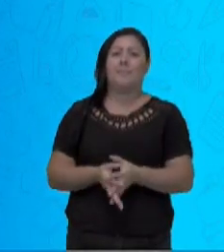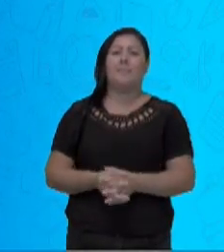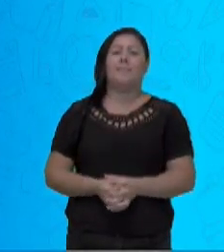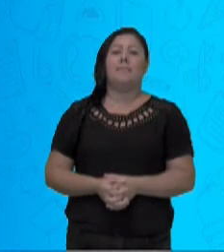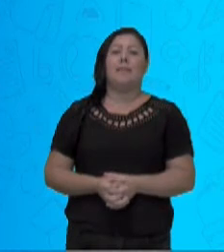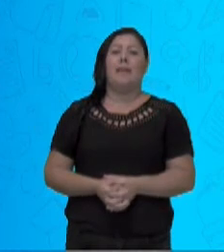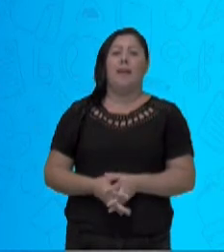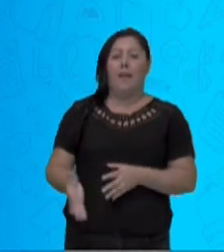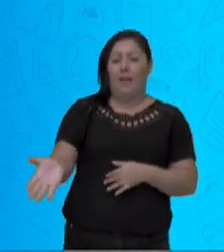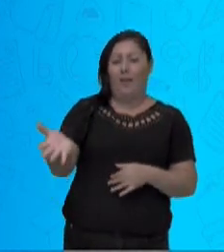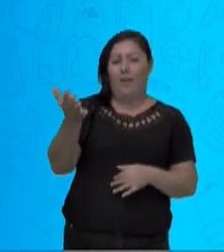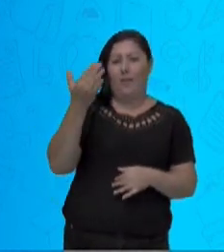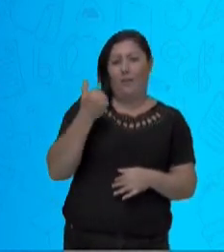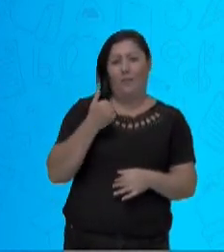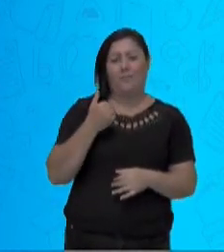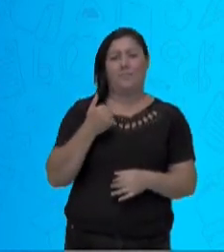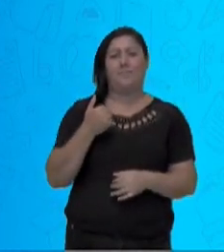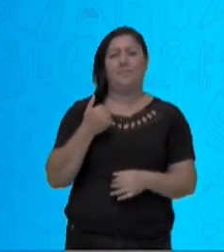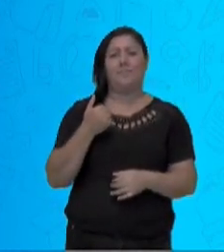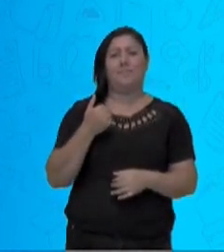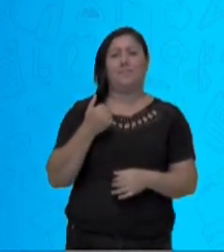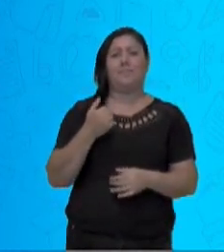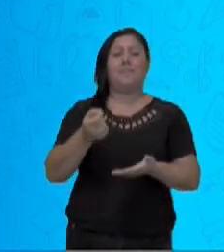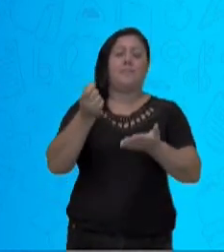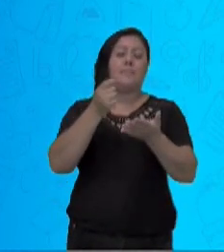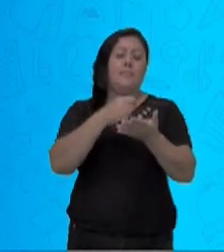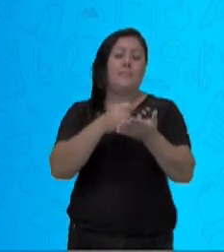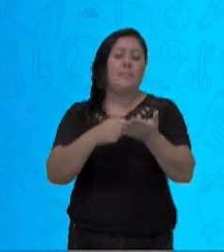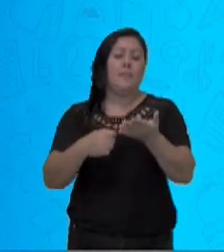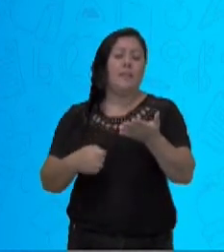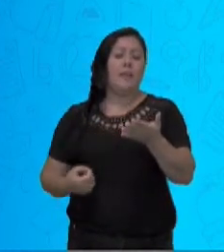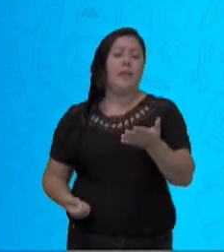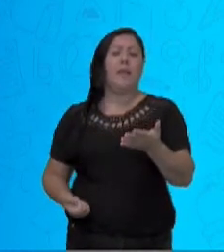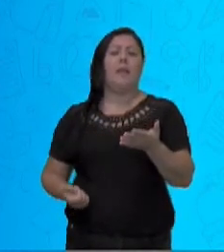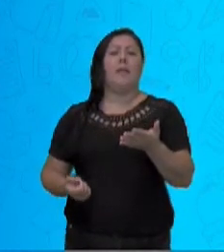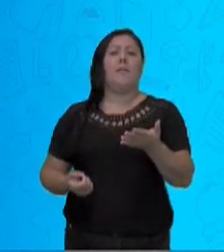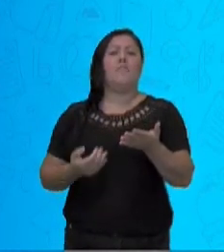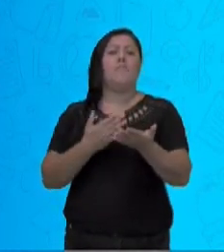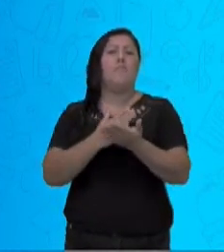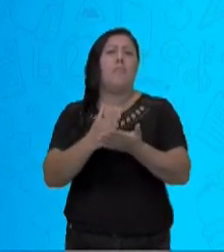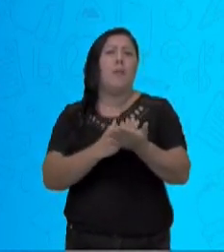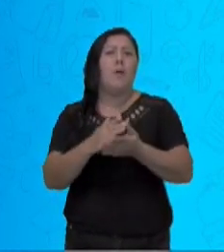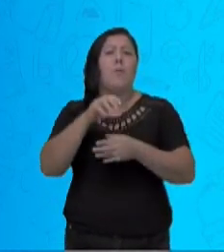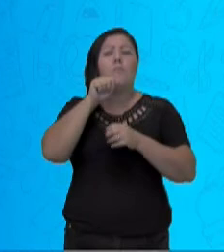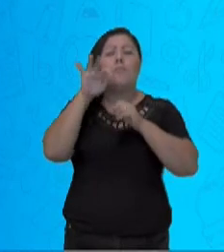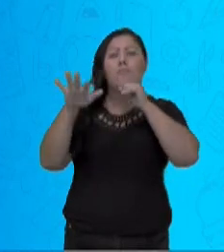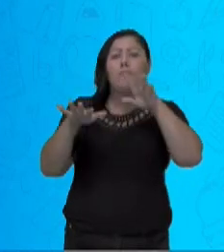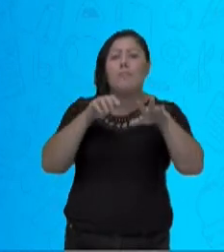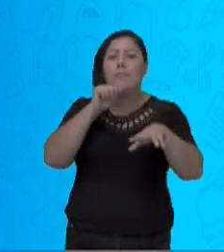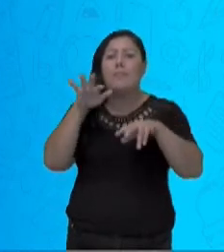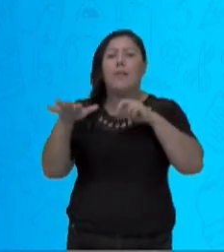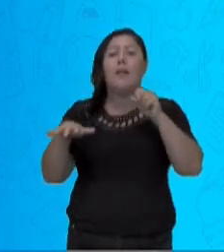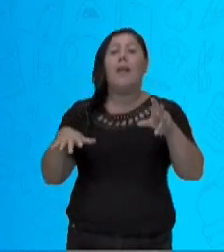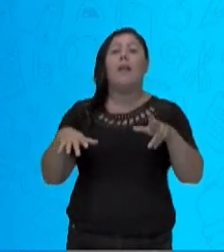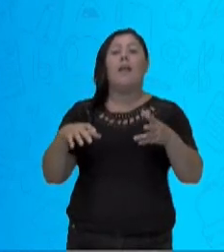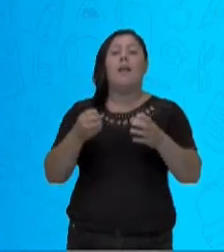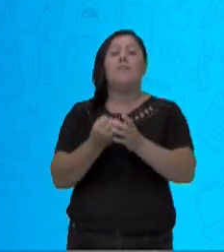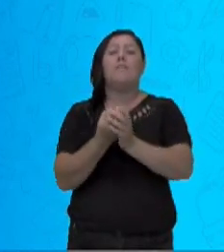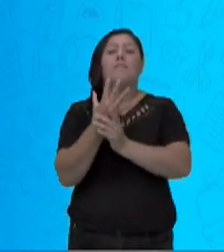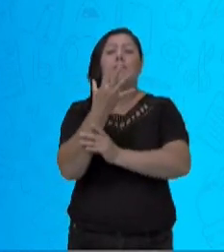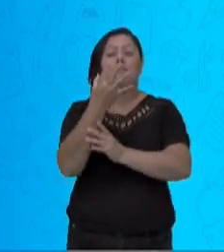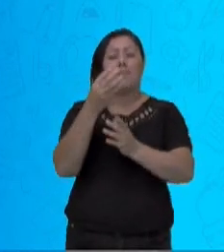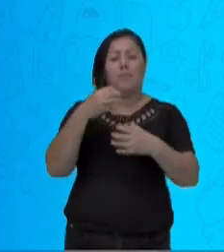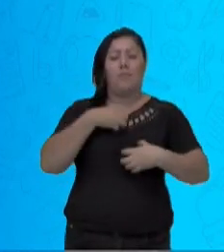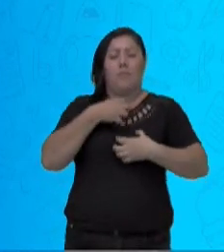E eu convido você a estar escrevendo algumas onomatopeias e criando o seu poema.